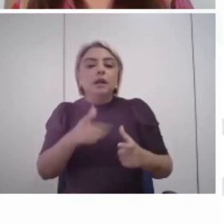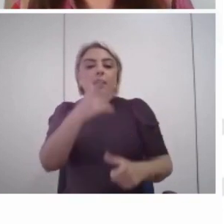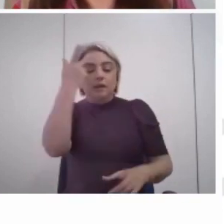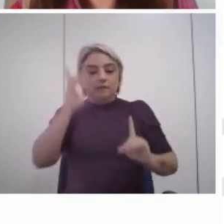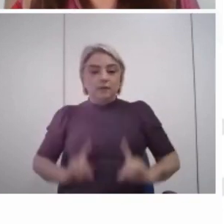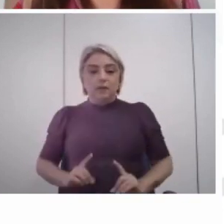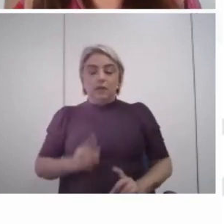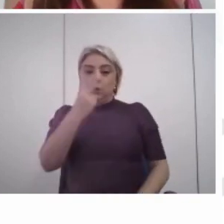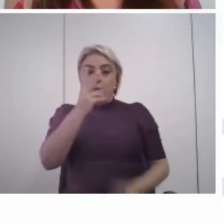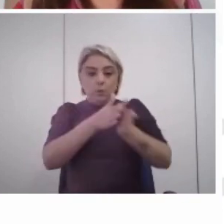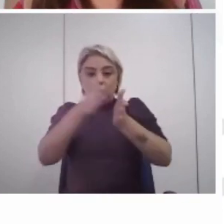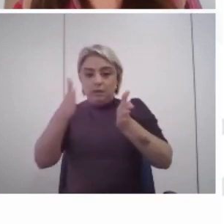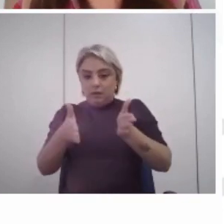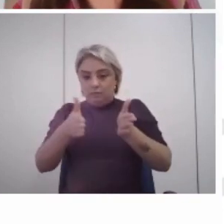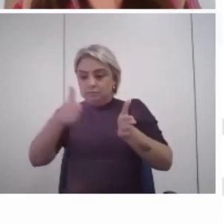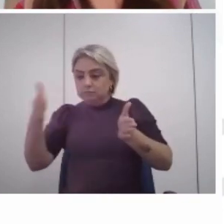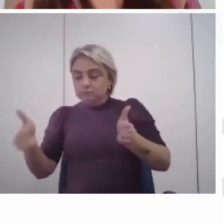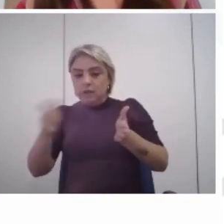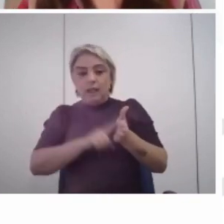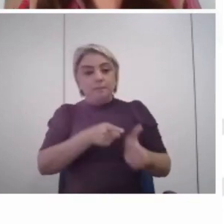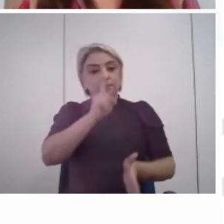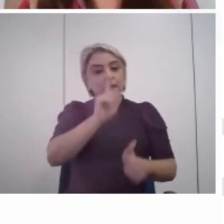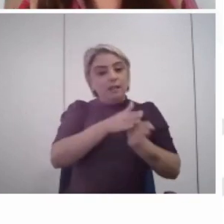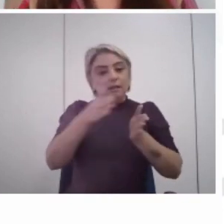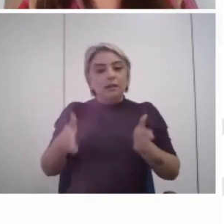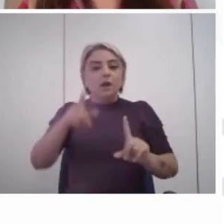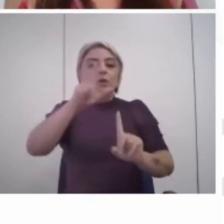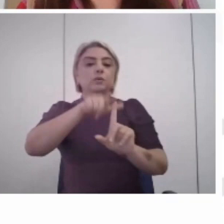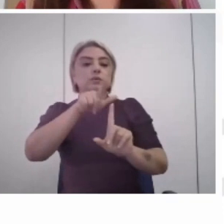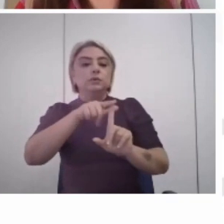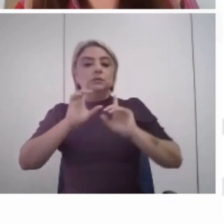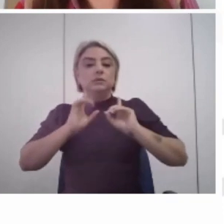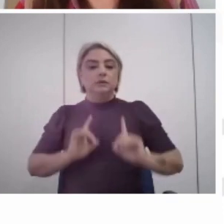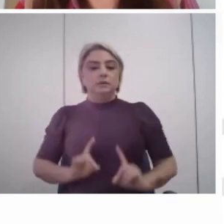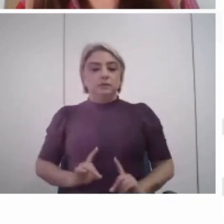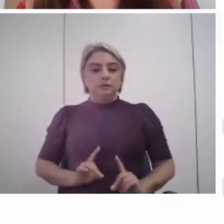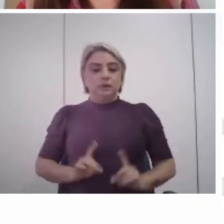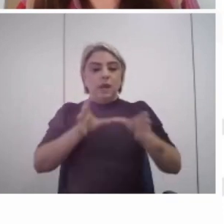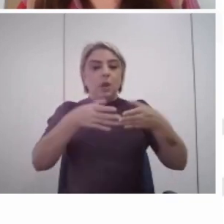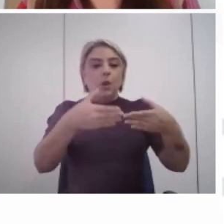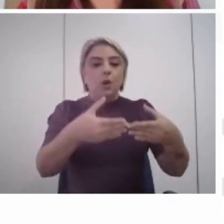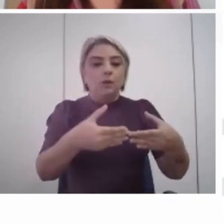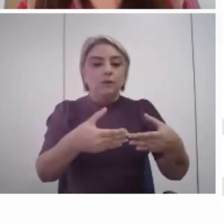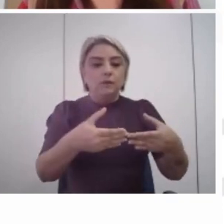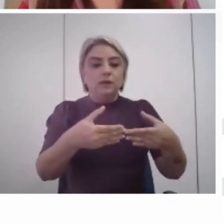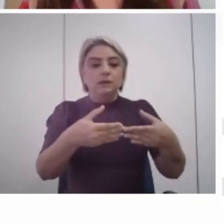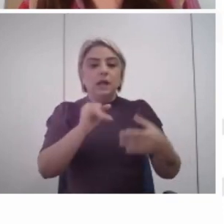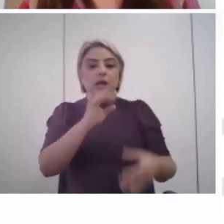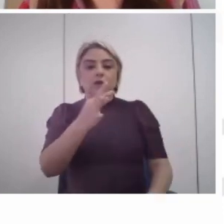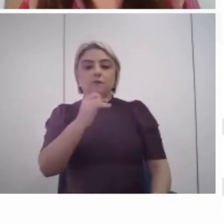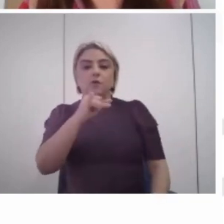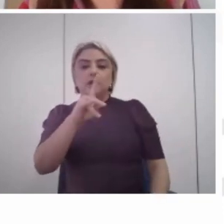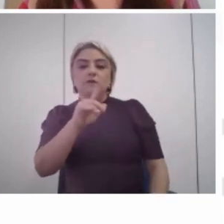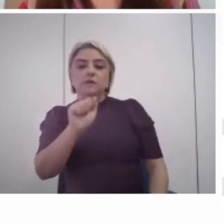tem duas etapas. Numa primeira etapa, a gente deve informar o tipo de deficiência. É o grupo chamado infodeficiência, que vem com